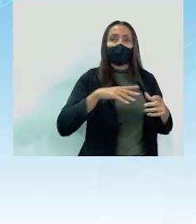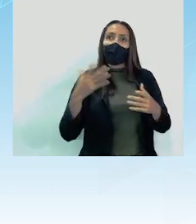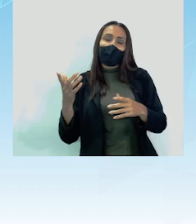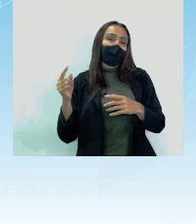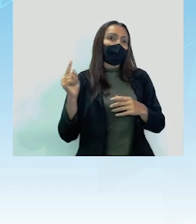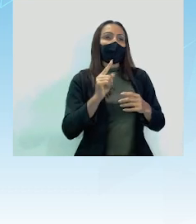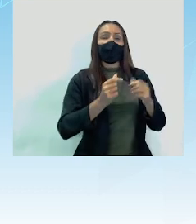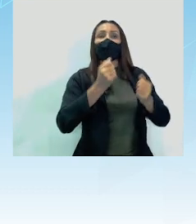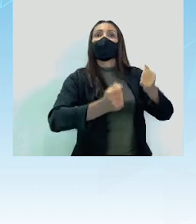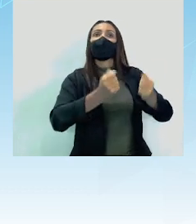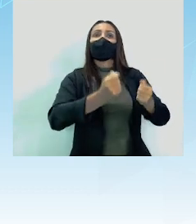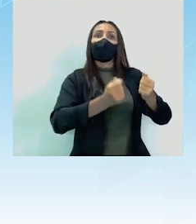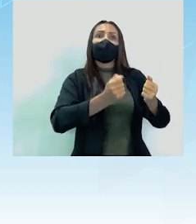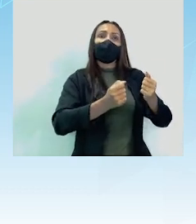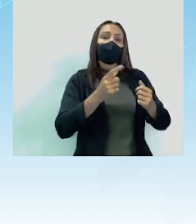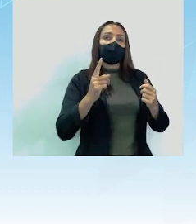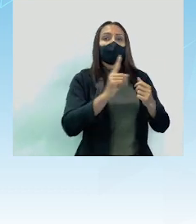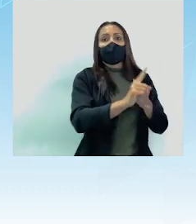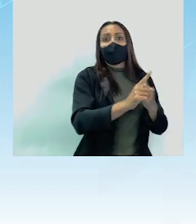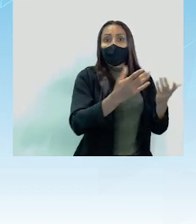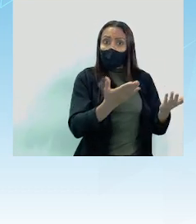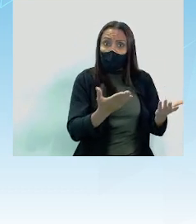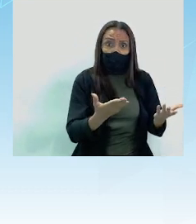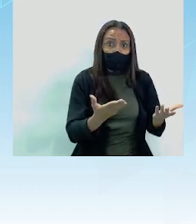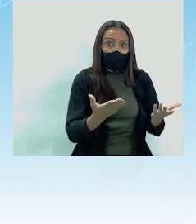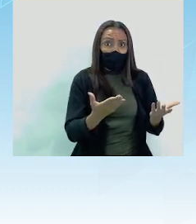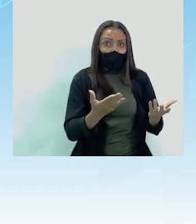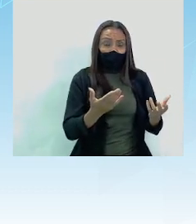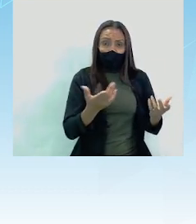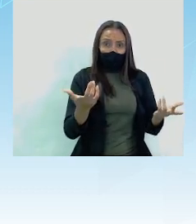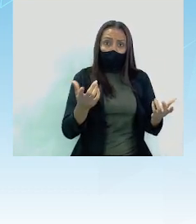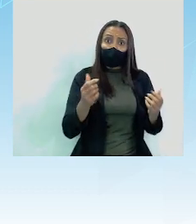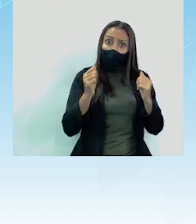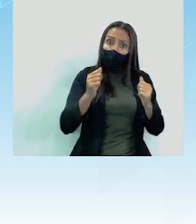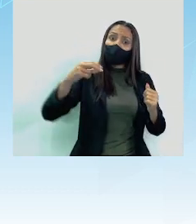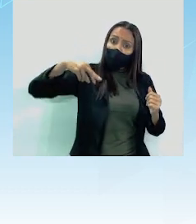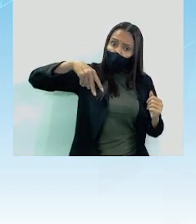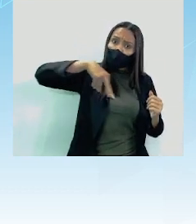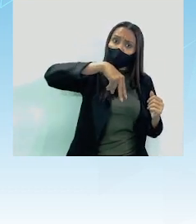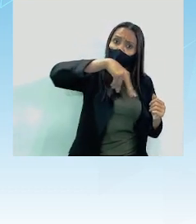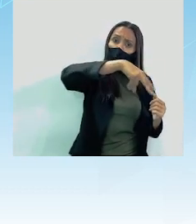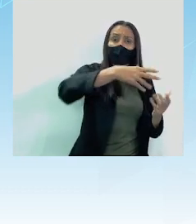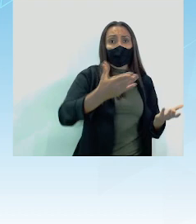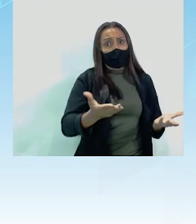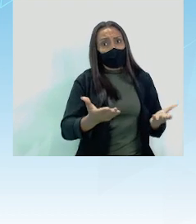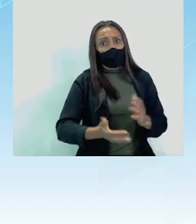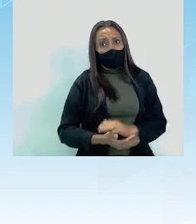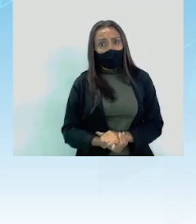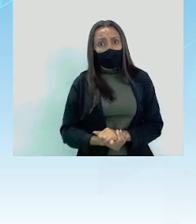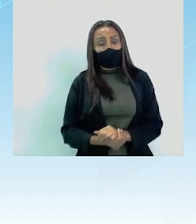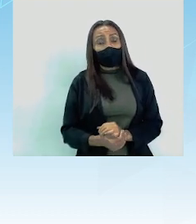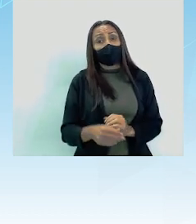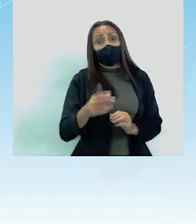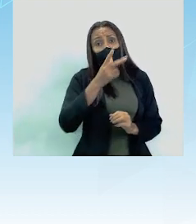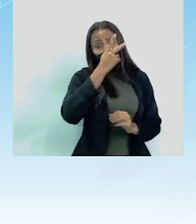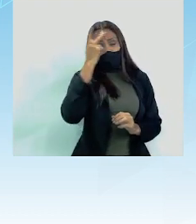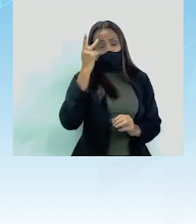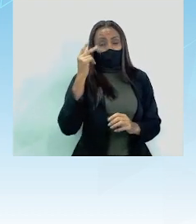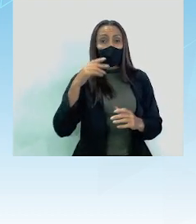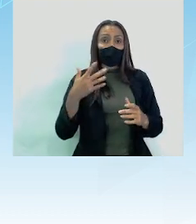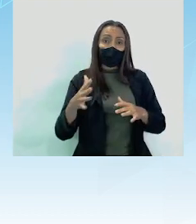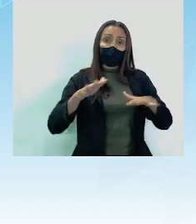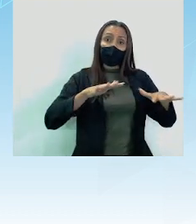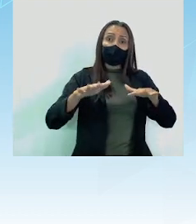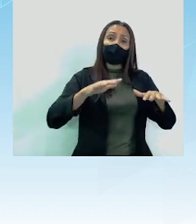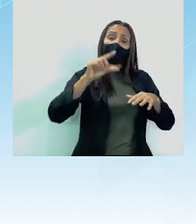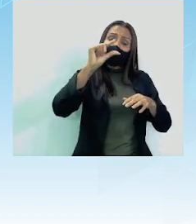pegar trânsito, ter dificuldade para estacionar, do que ir a pé para comprar o pão e voltar para casa, né? Então, as pessoas estão cada vez mais se